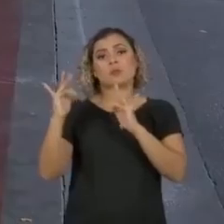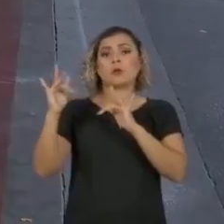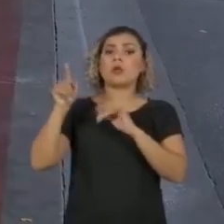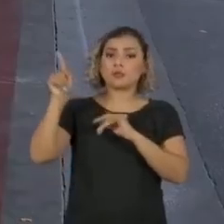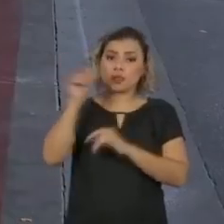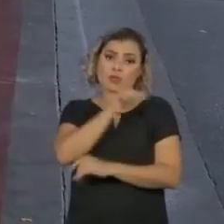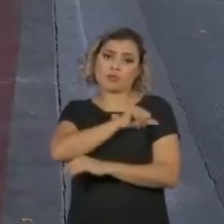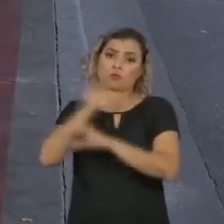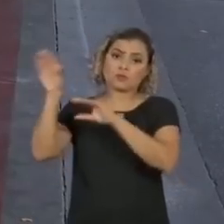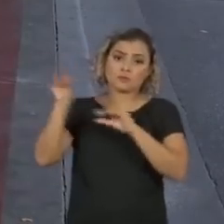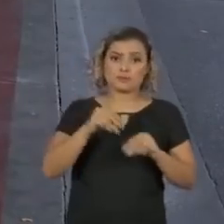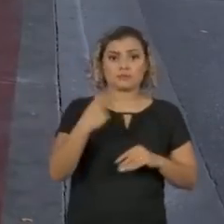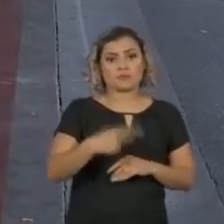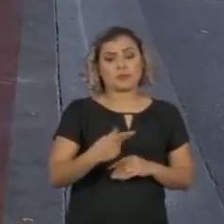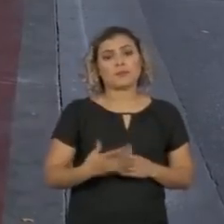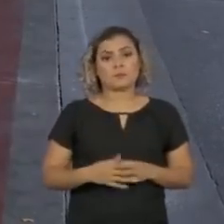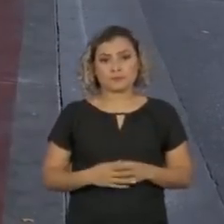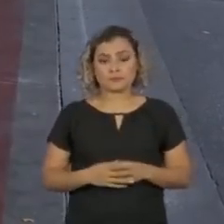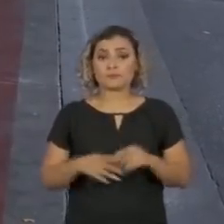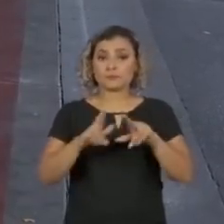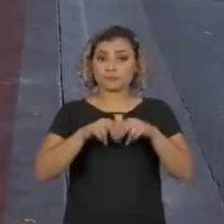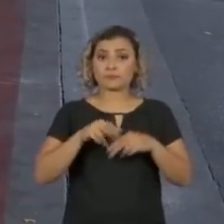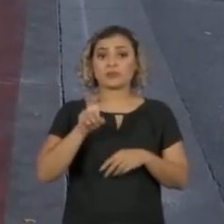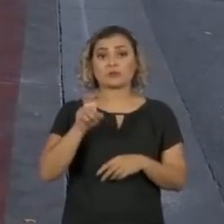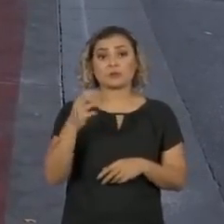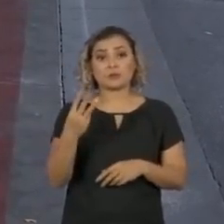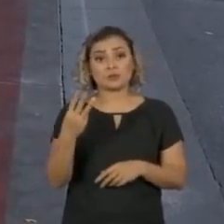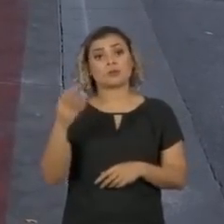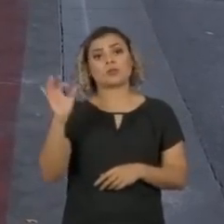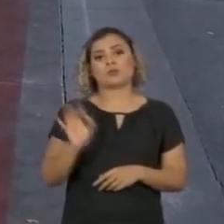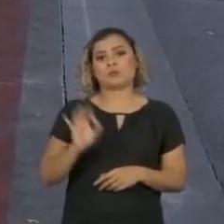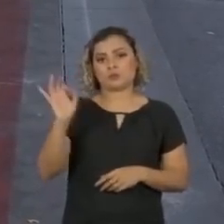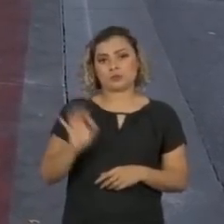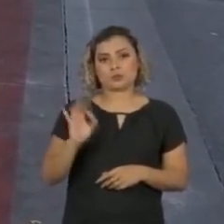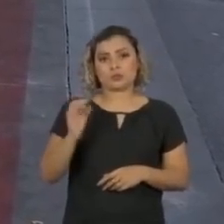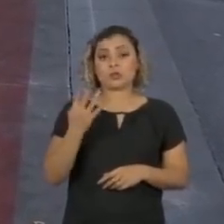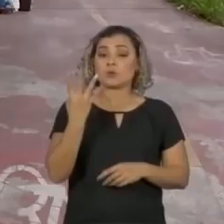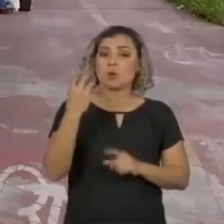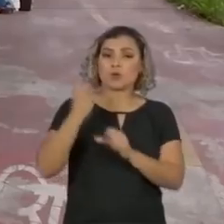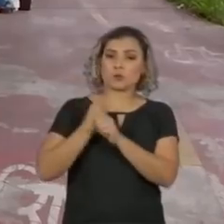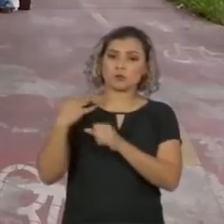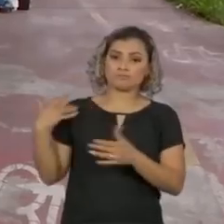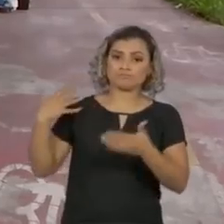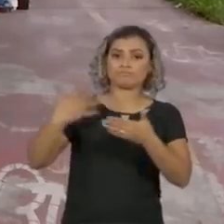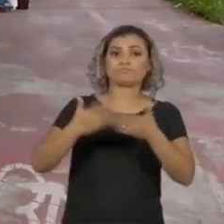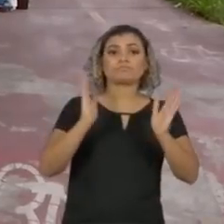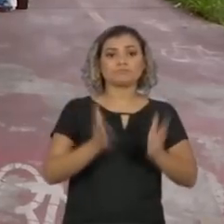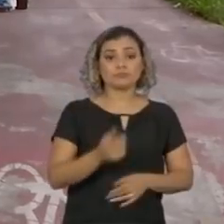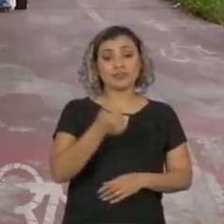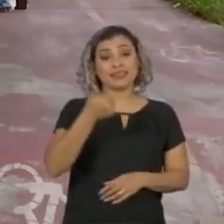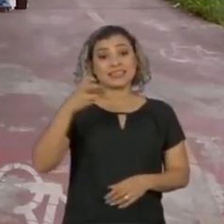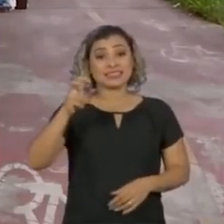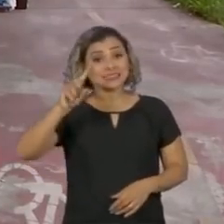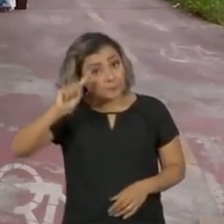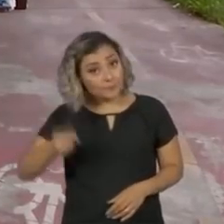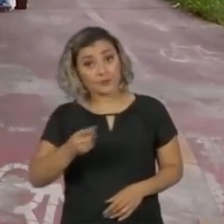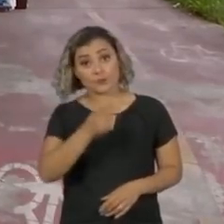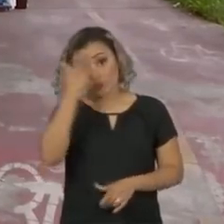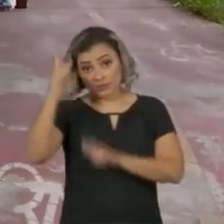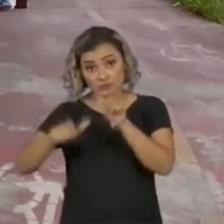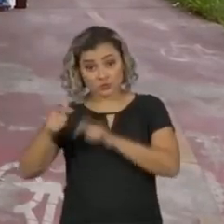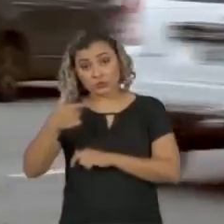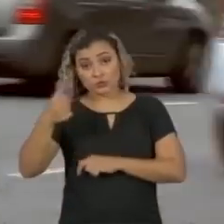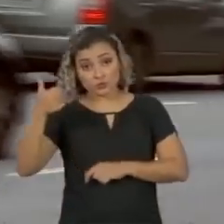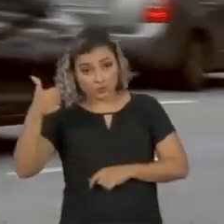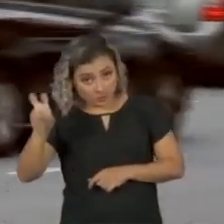cá. A população de rua de São Paulo subiu 53% nos últimos 4 anos. Saltou de 15 mil pessoas em